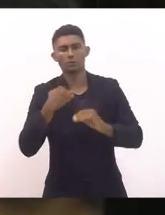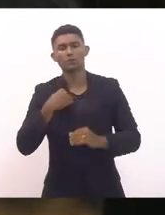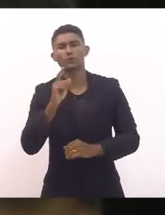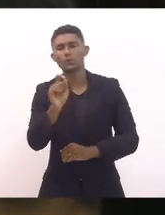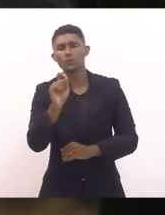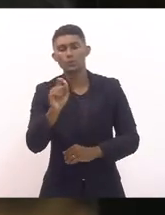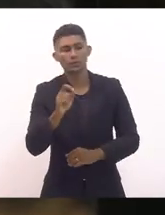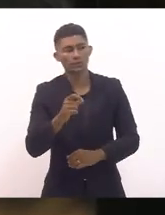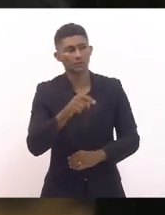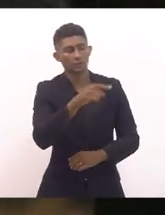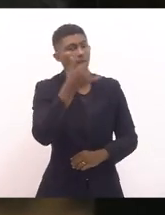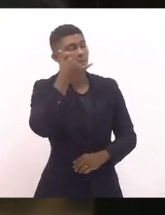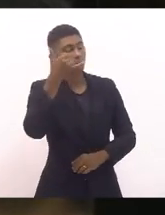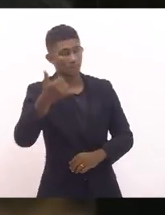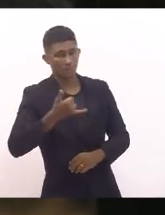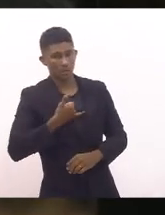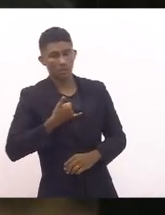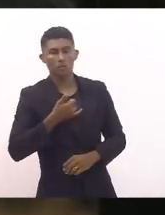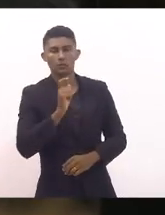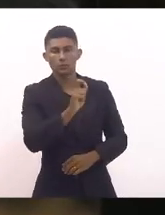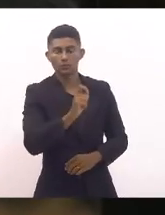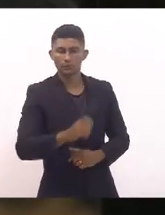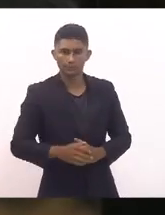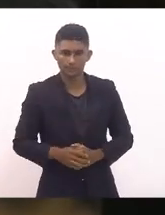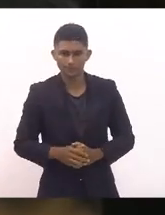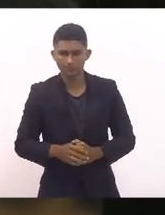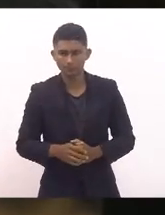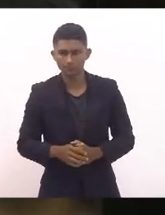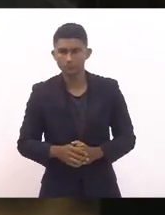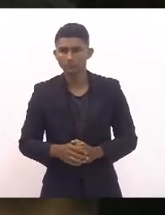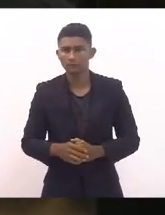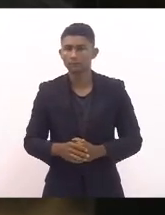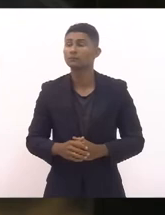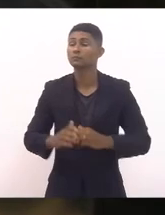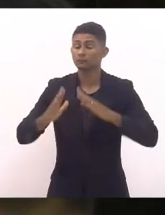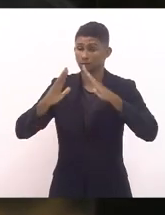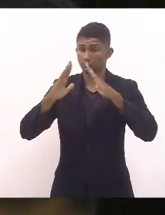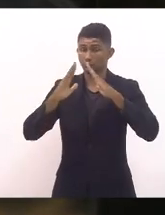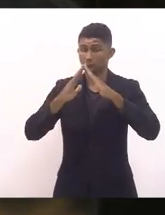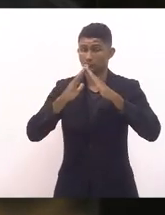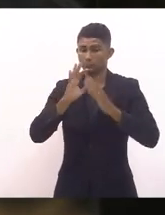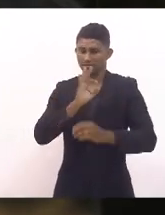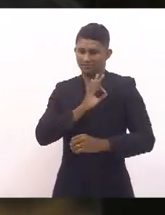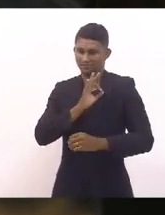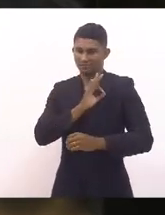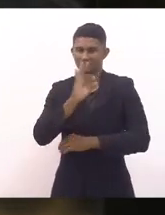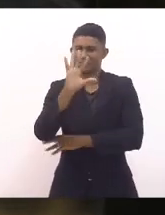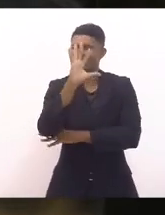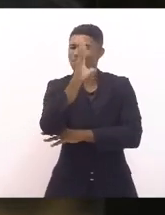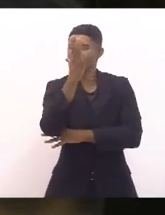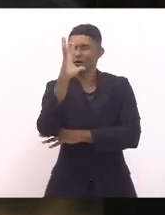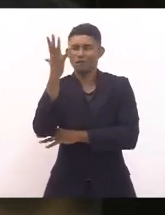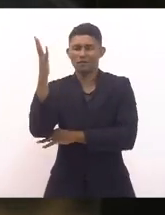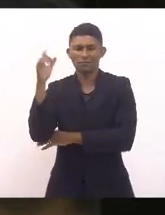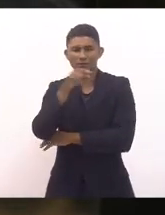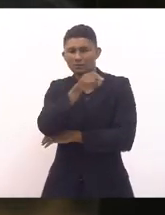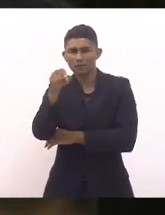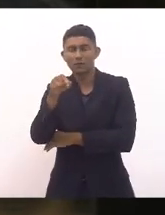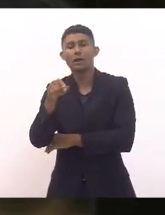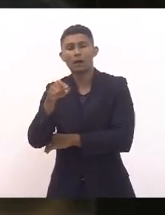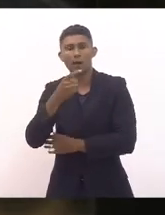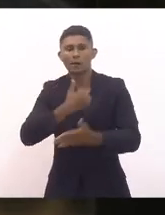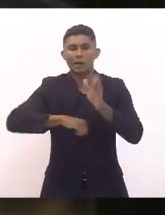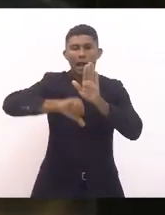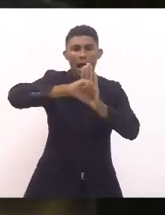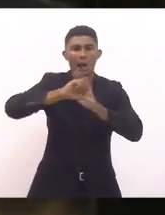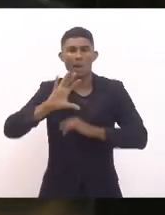uma ligação dizendo o seguinte: olha, o batalhão da Polícia Florestal fez uma ocorrência de